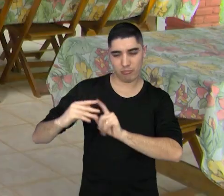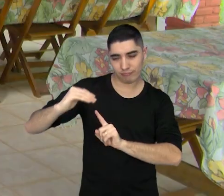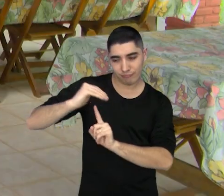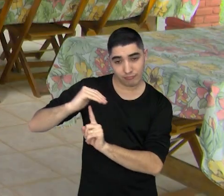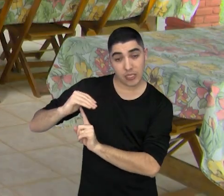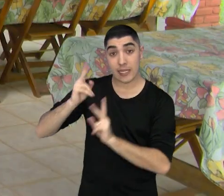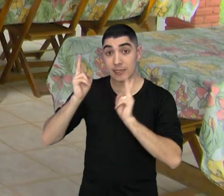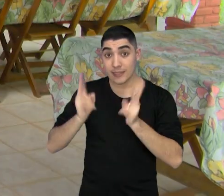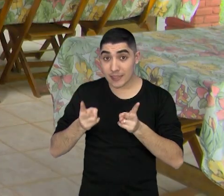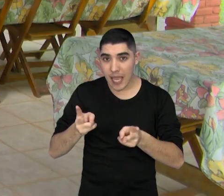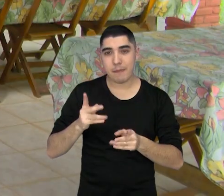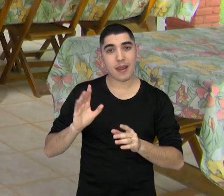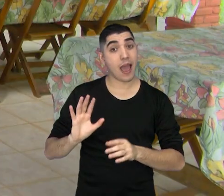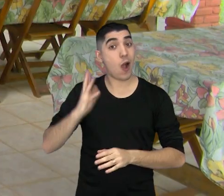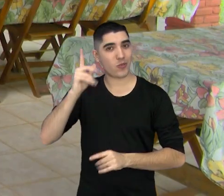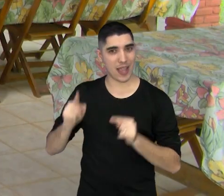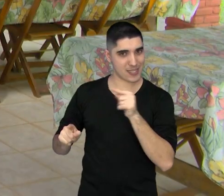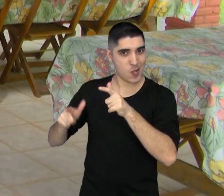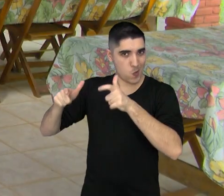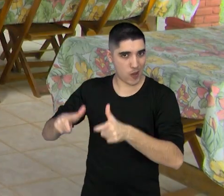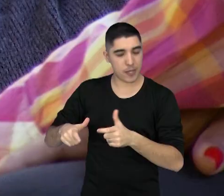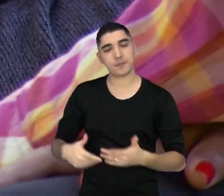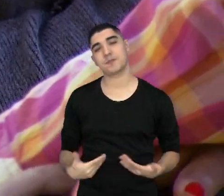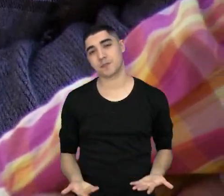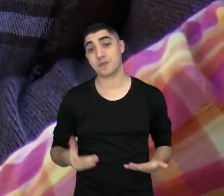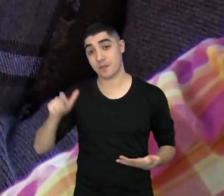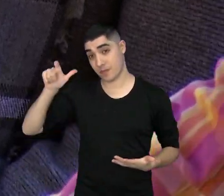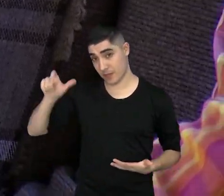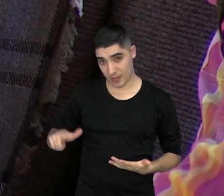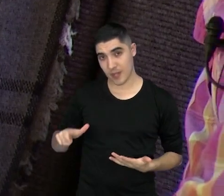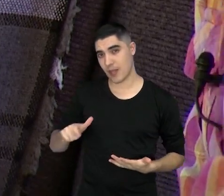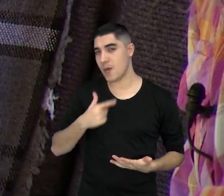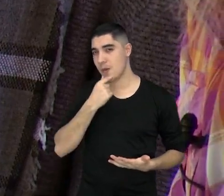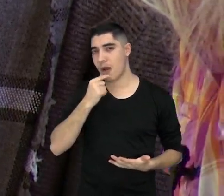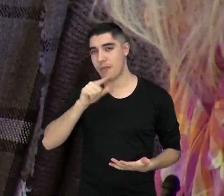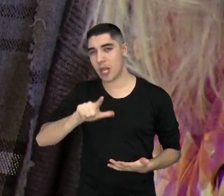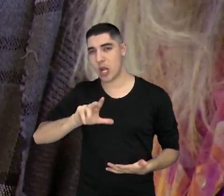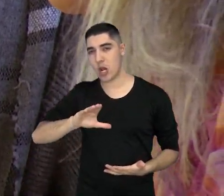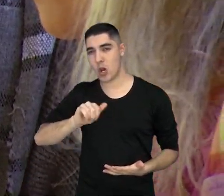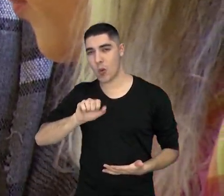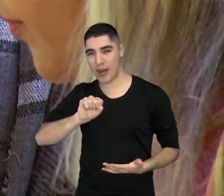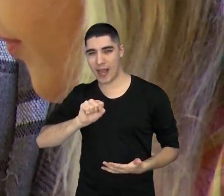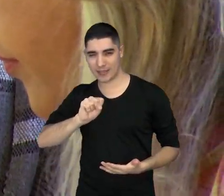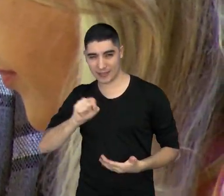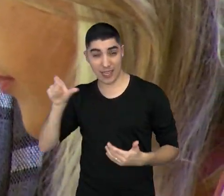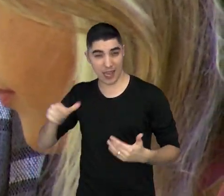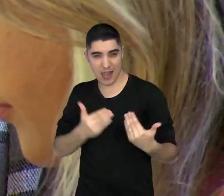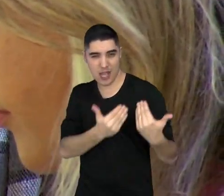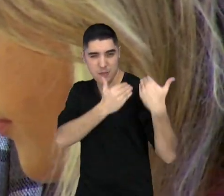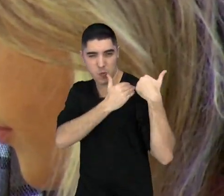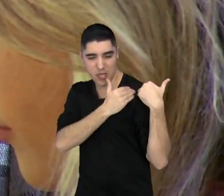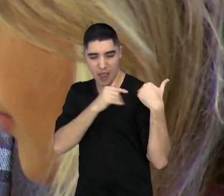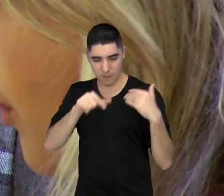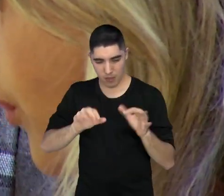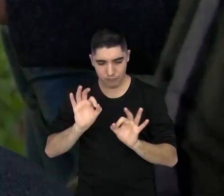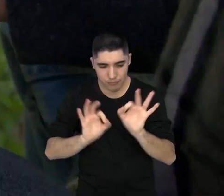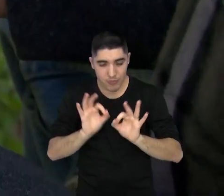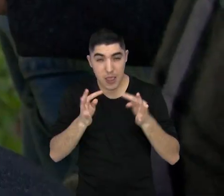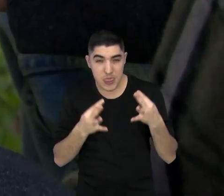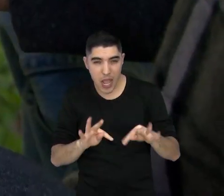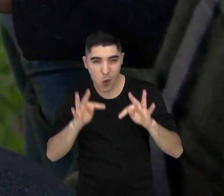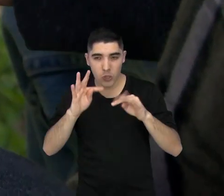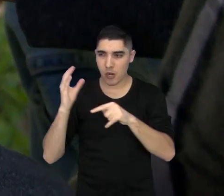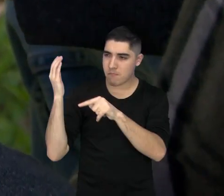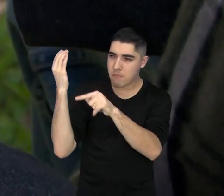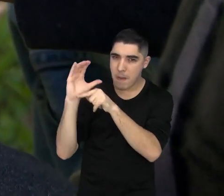Shiitake, que acontece uma vez por ano no espaço. O gestor de mídias sociais, Lucas Nogueira, falou sobre a